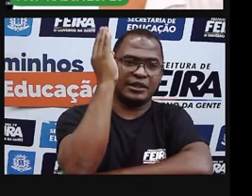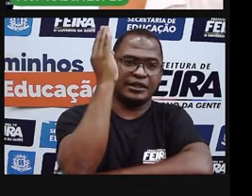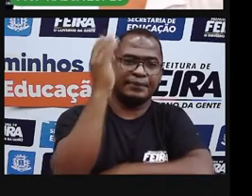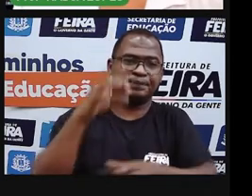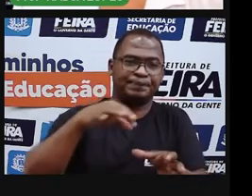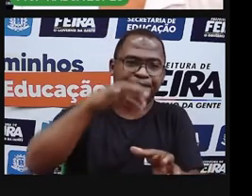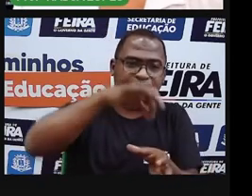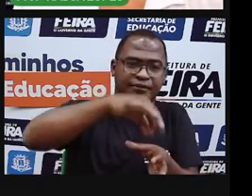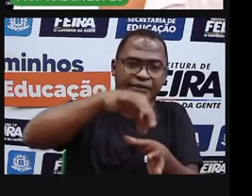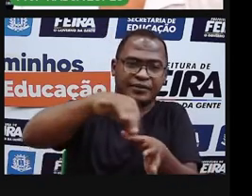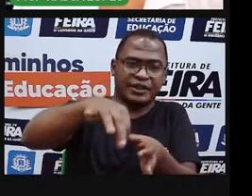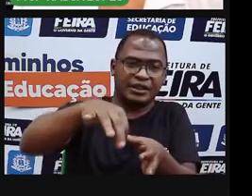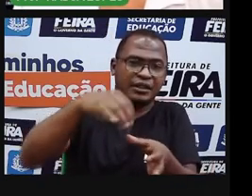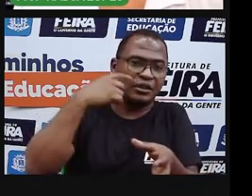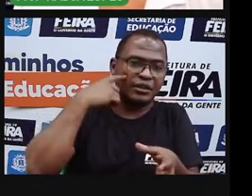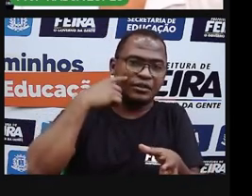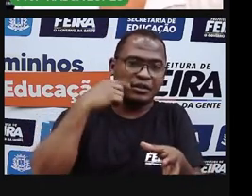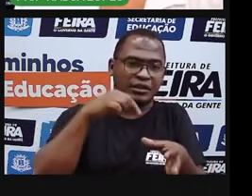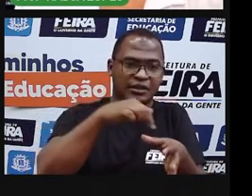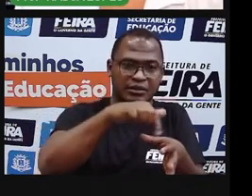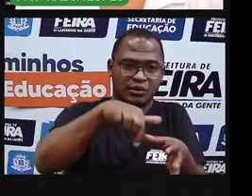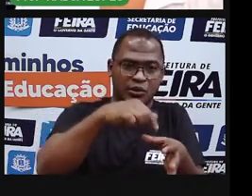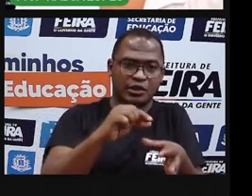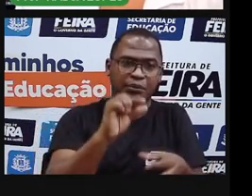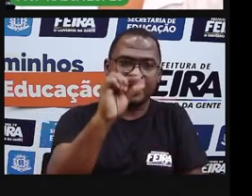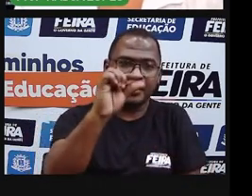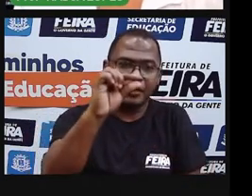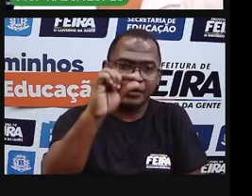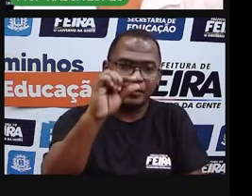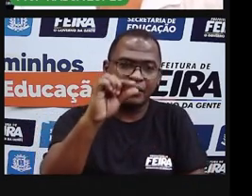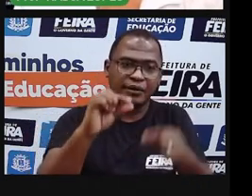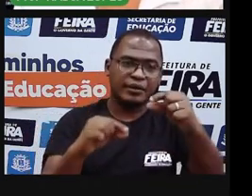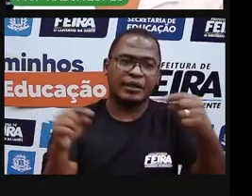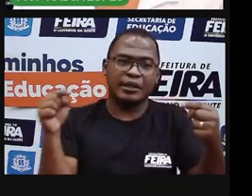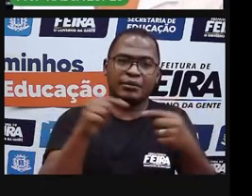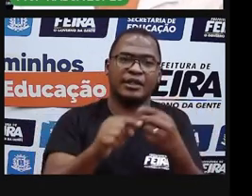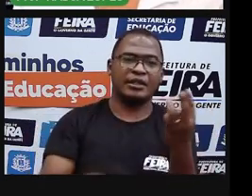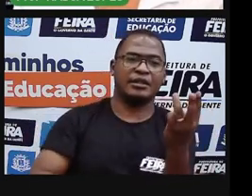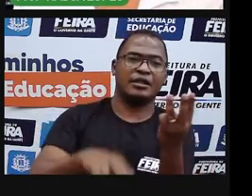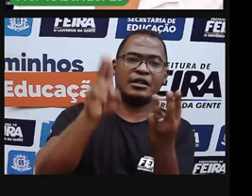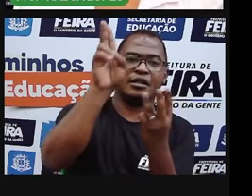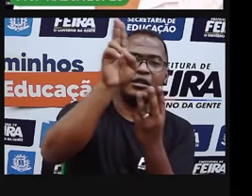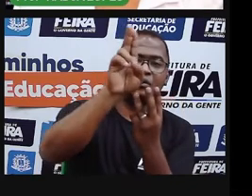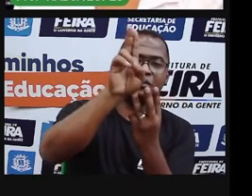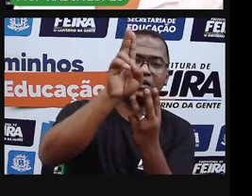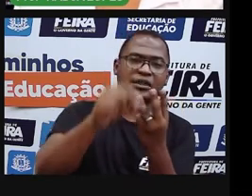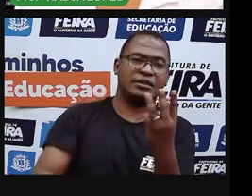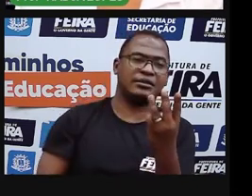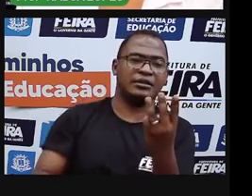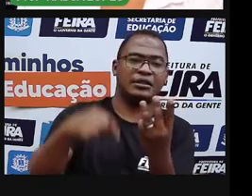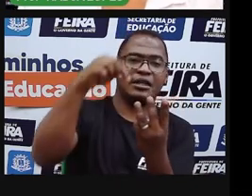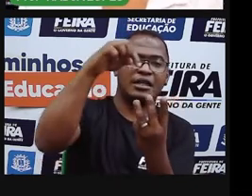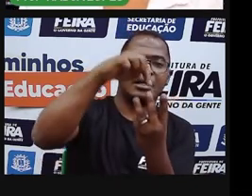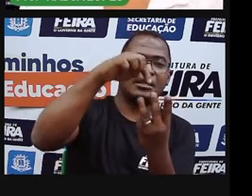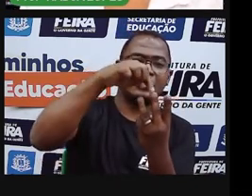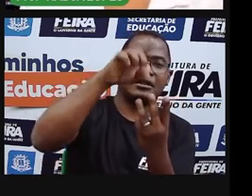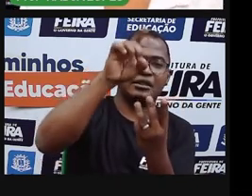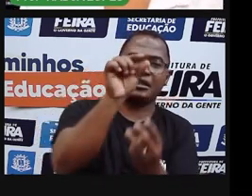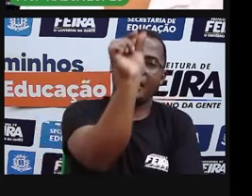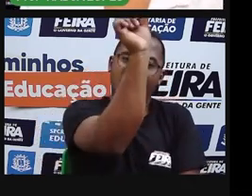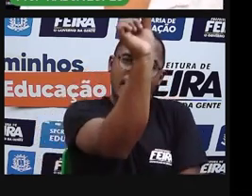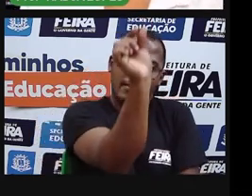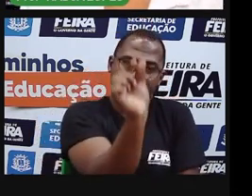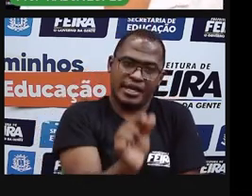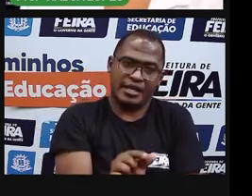cubinhos espinhos para pênis que representa as unidades essa barra que representa as